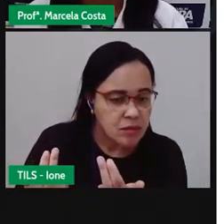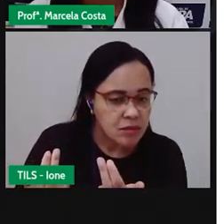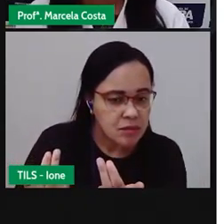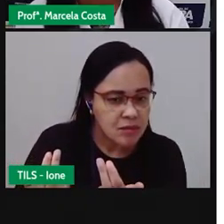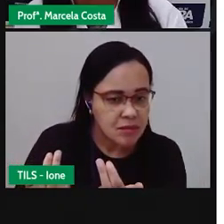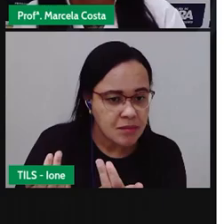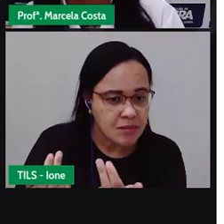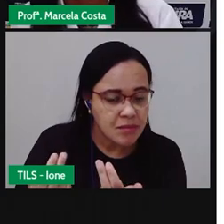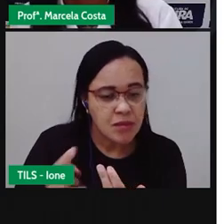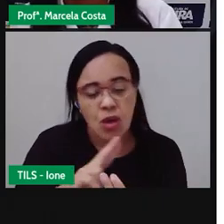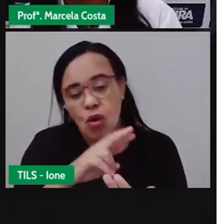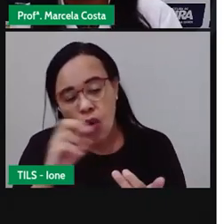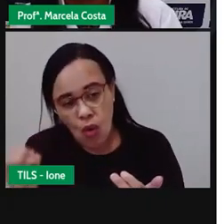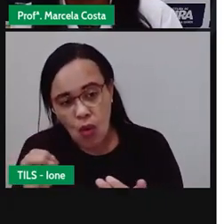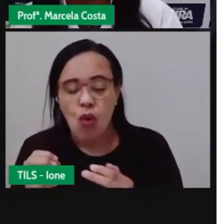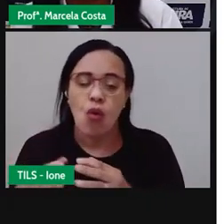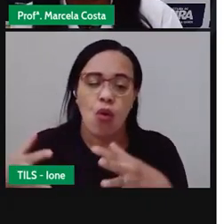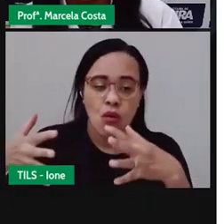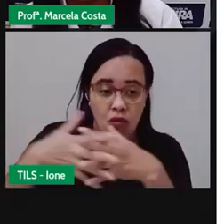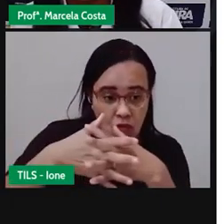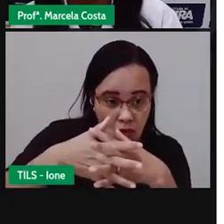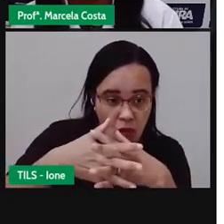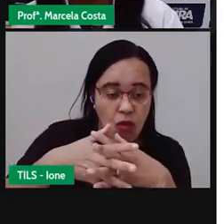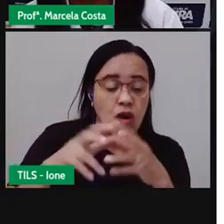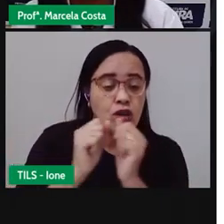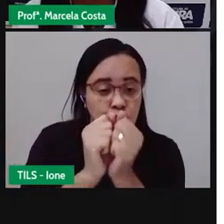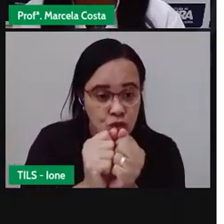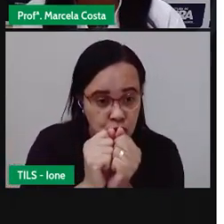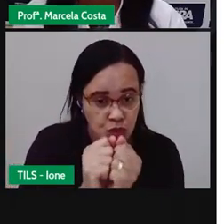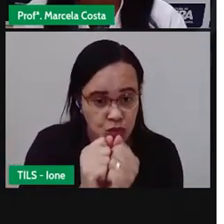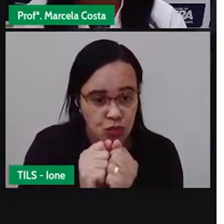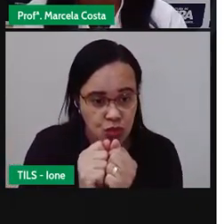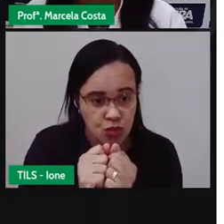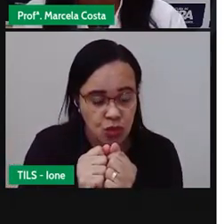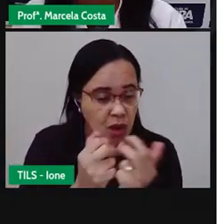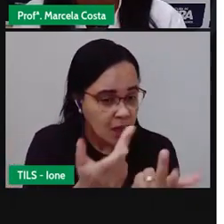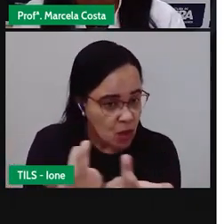produzido quando ela está junto com outra consoante?